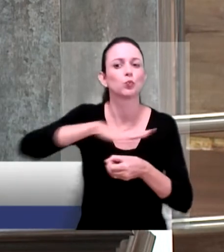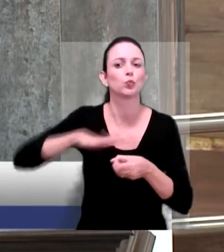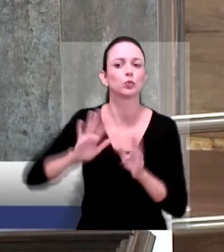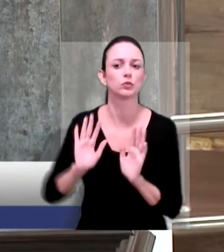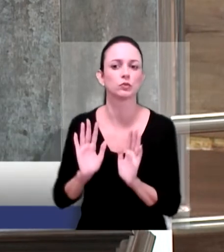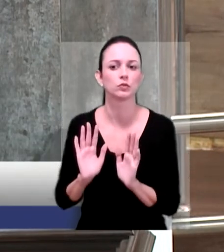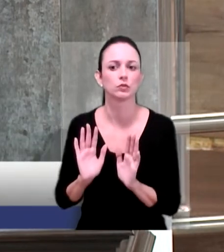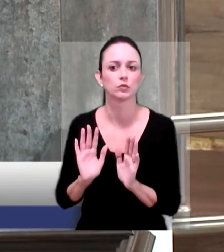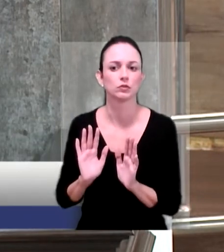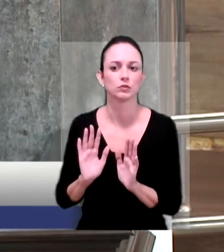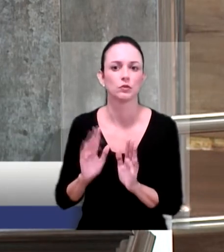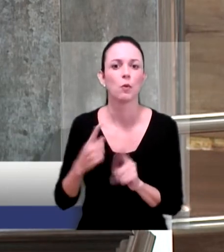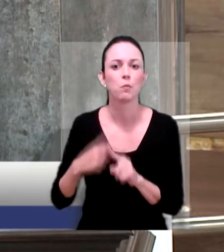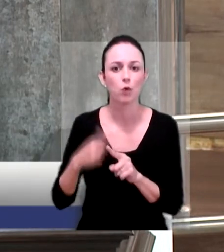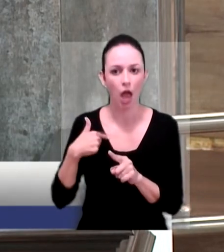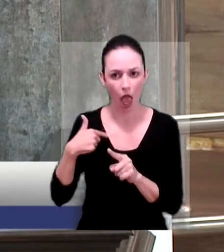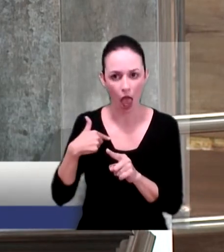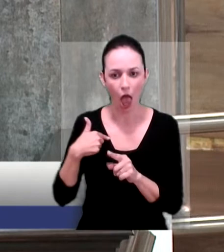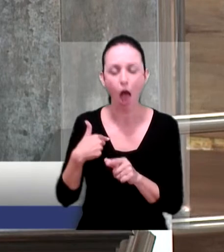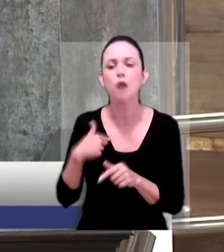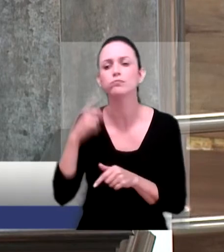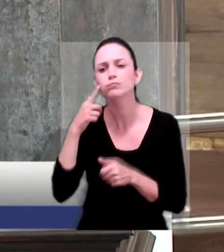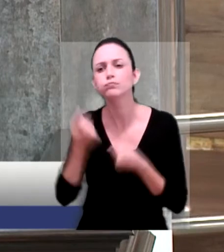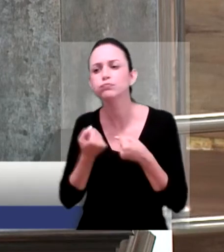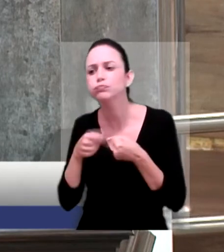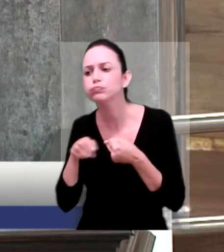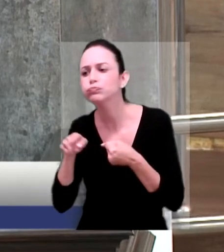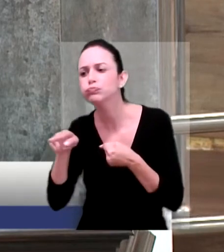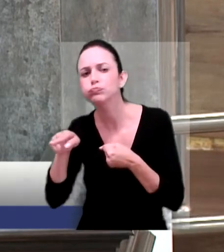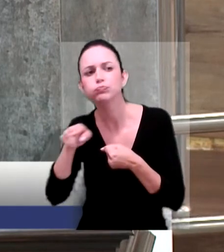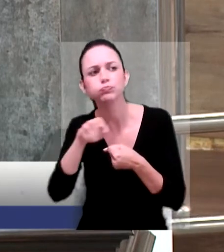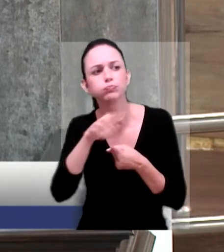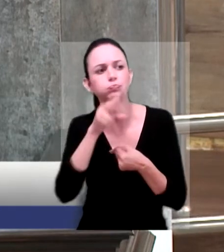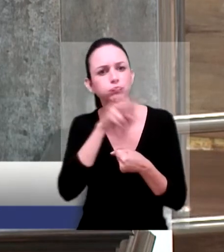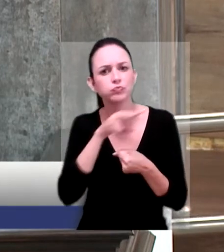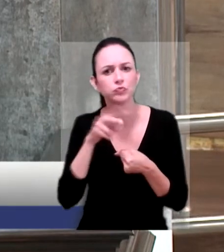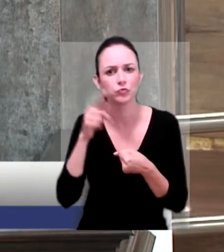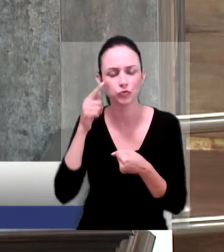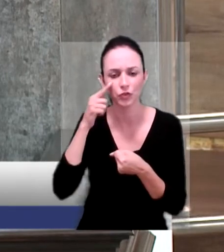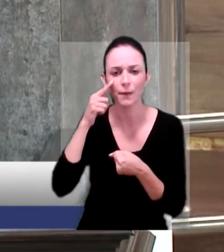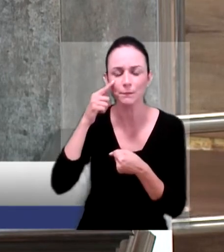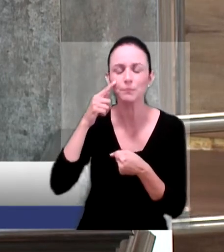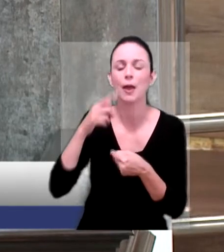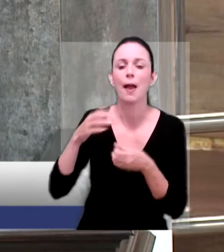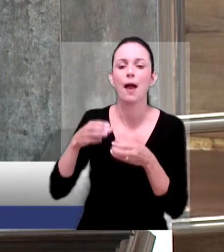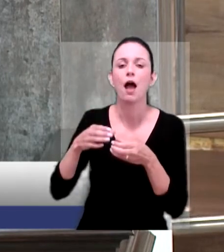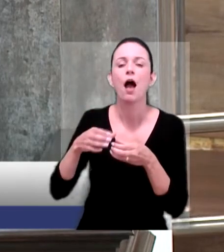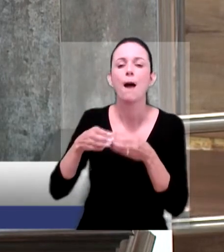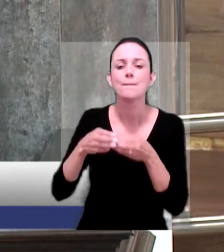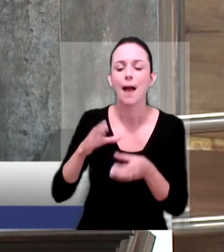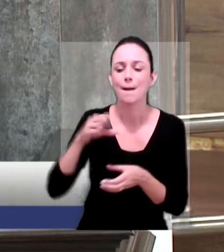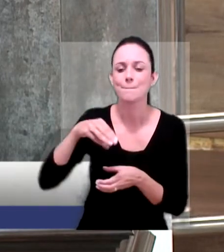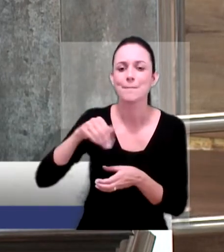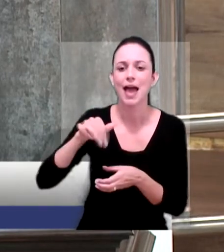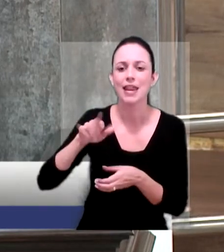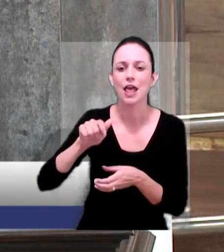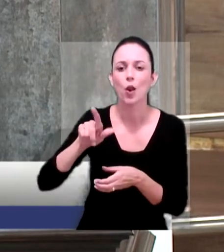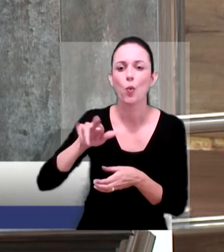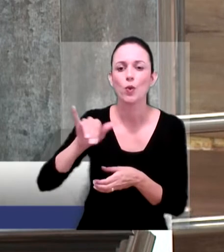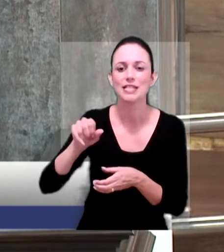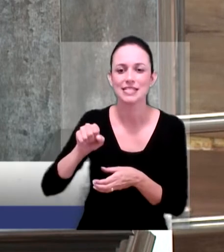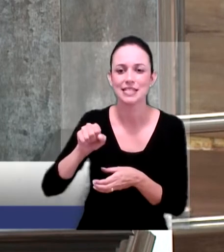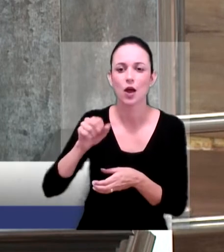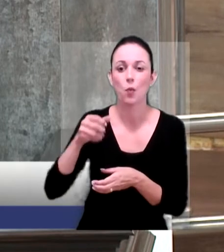andei por todos os bairros, fiquei impressionado com a situação do Maria Luísa 4, que mais me impressionou, e o Frei